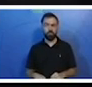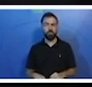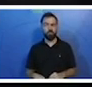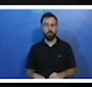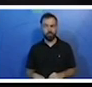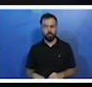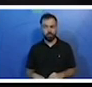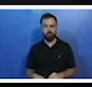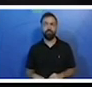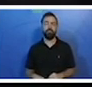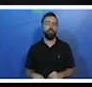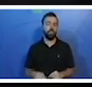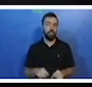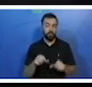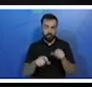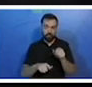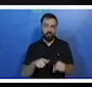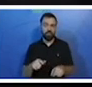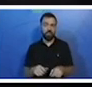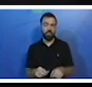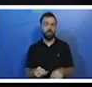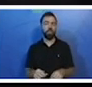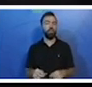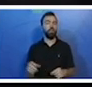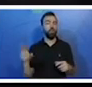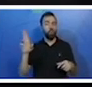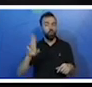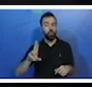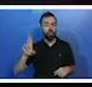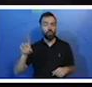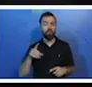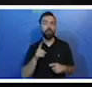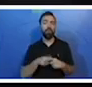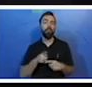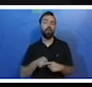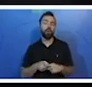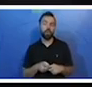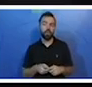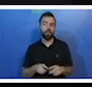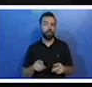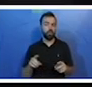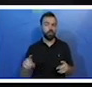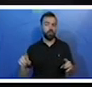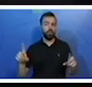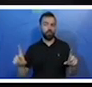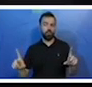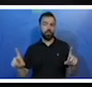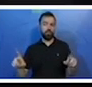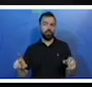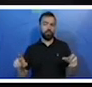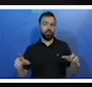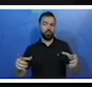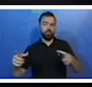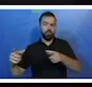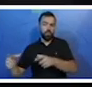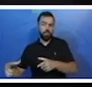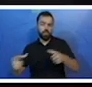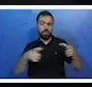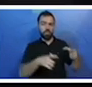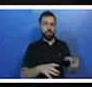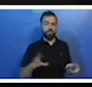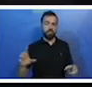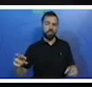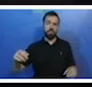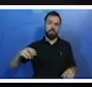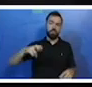atividades cotidianas. Então, para fazer algum tipo de entrega, para se deslocar de um lugar para o outro, antes da invenção dos